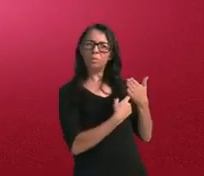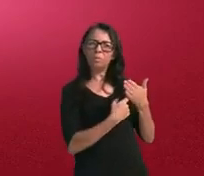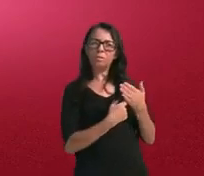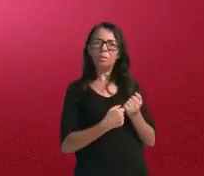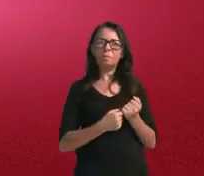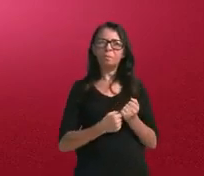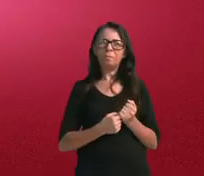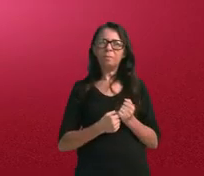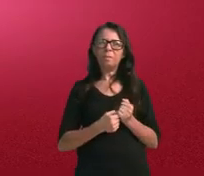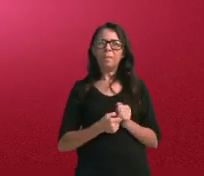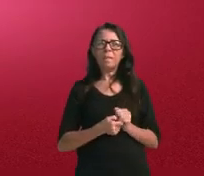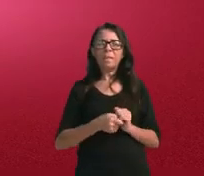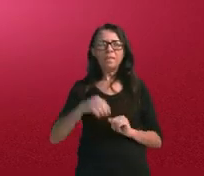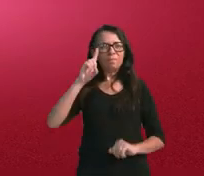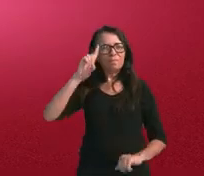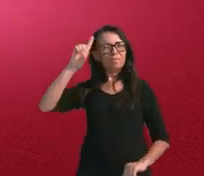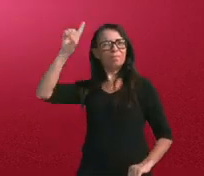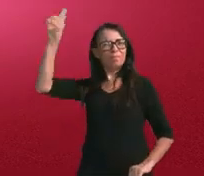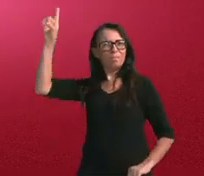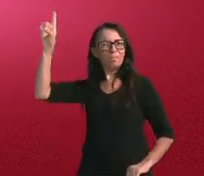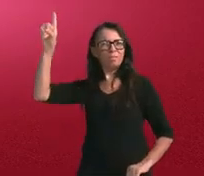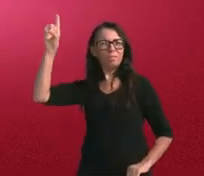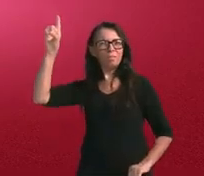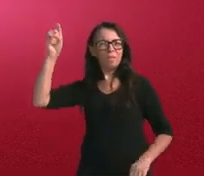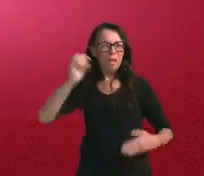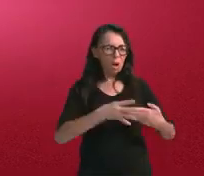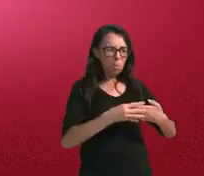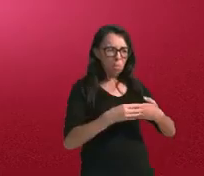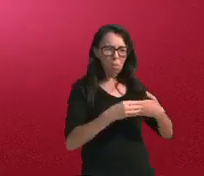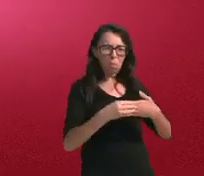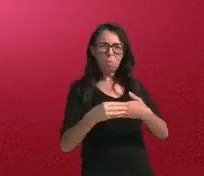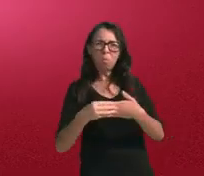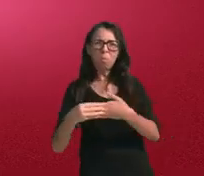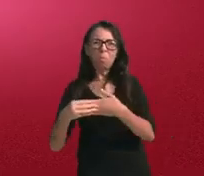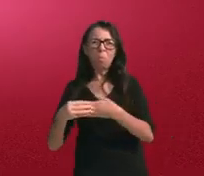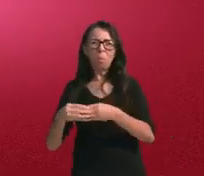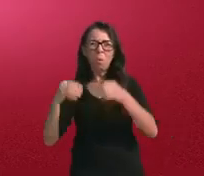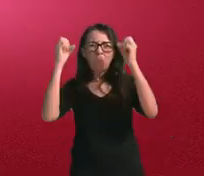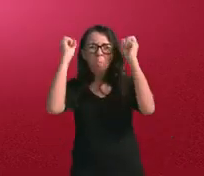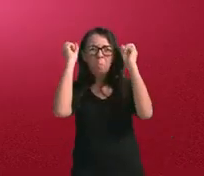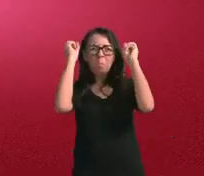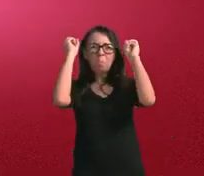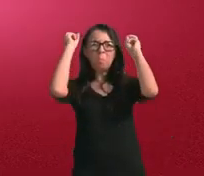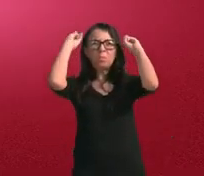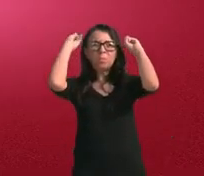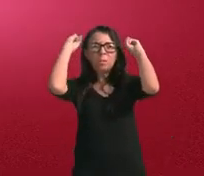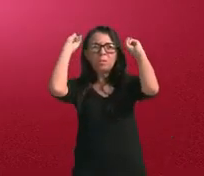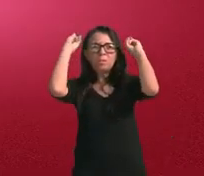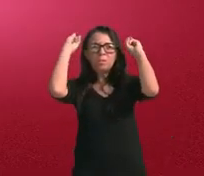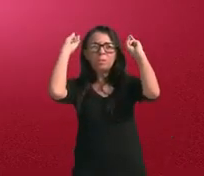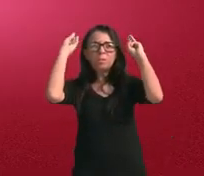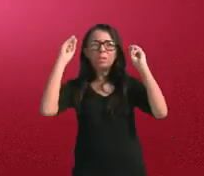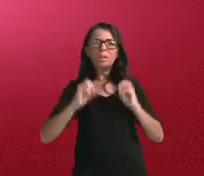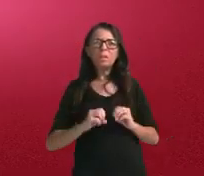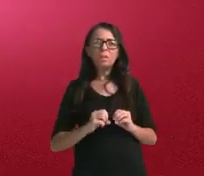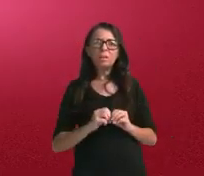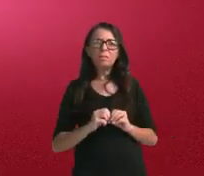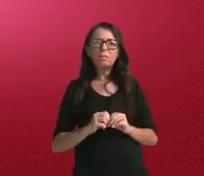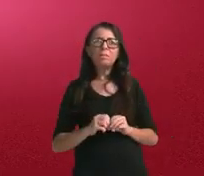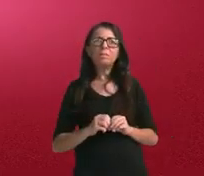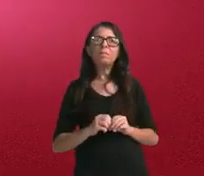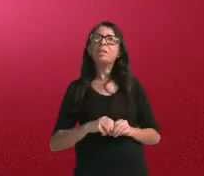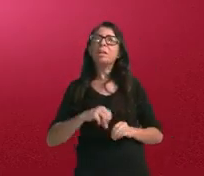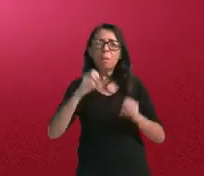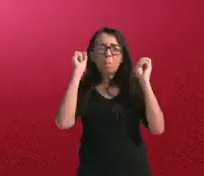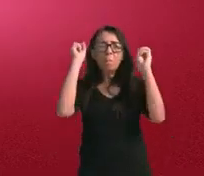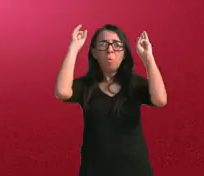que obedecer a palavra do Senhor. Então, através de uma obediência, Deus por intermédio